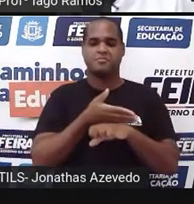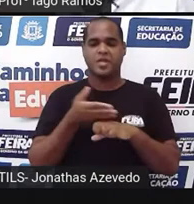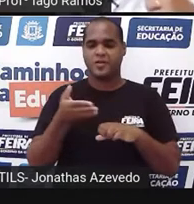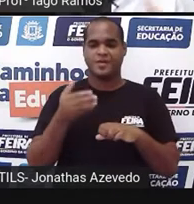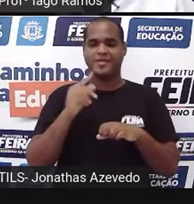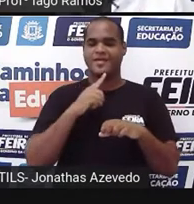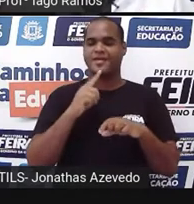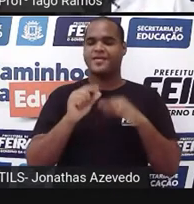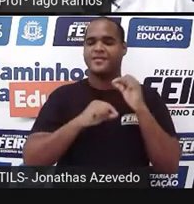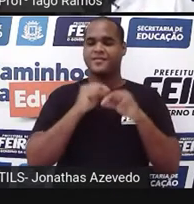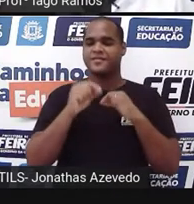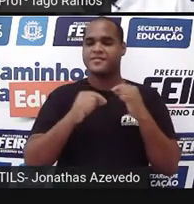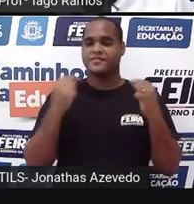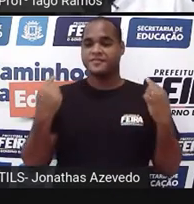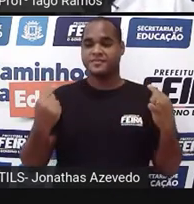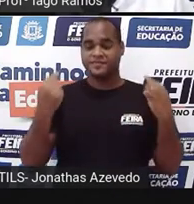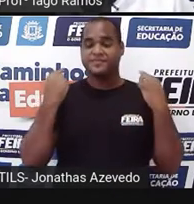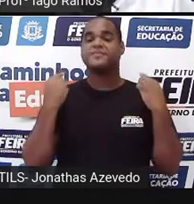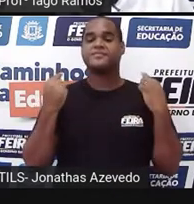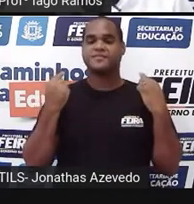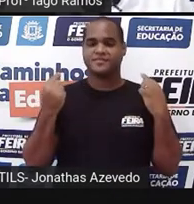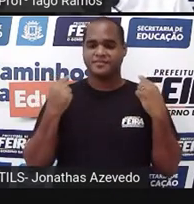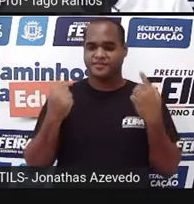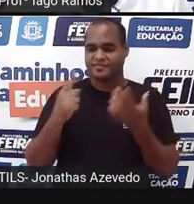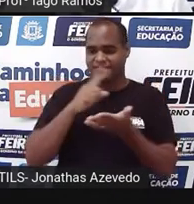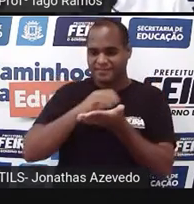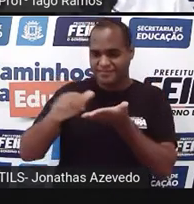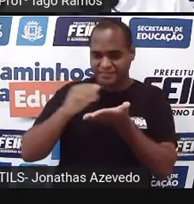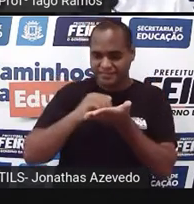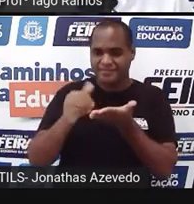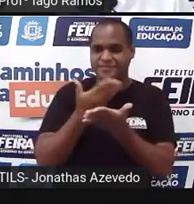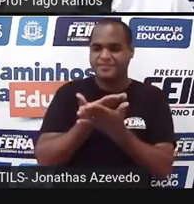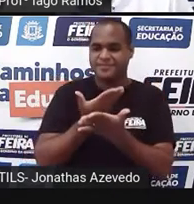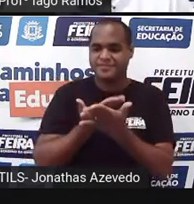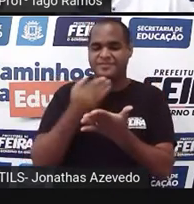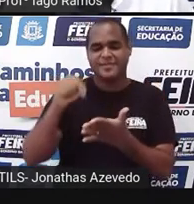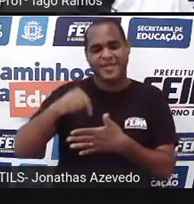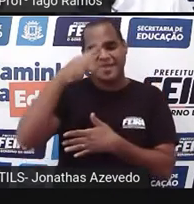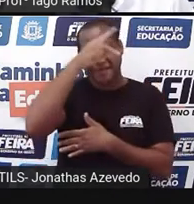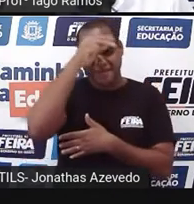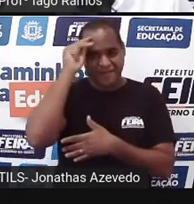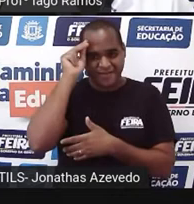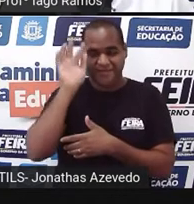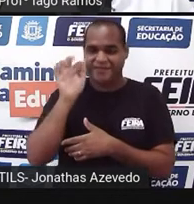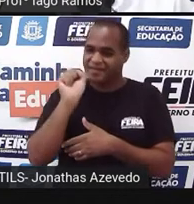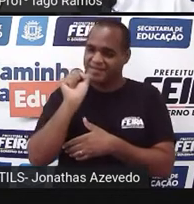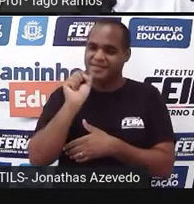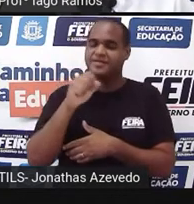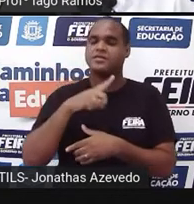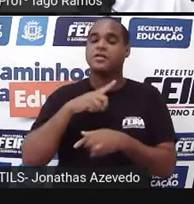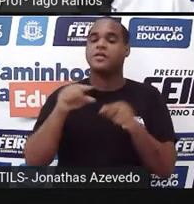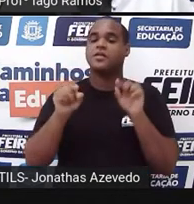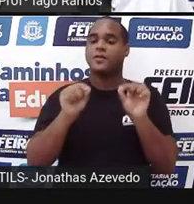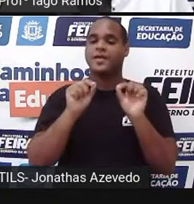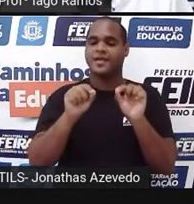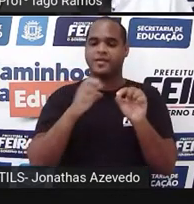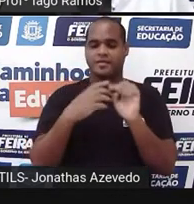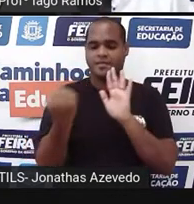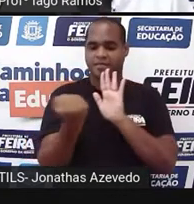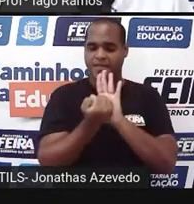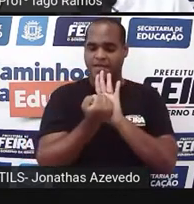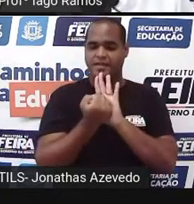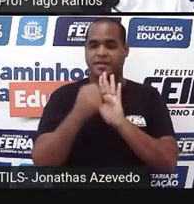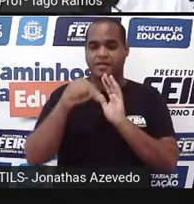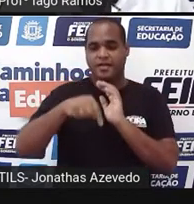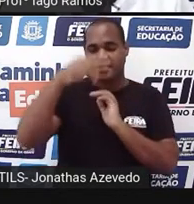um jaleco branco atrás de mim está o cartaz da Secretaria Municipal de Educação de Feira de Santana que tem as logomarcas